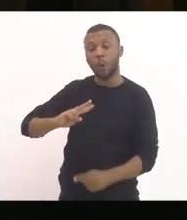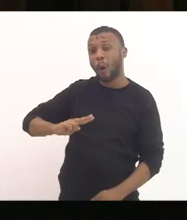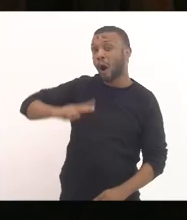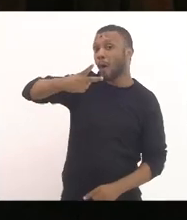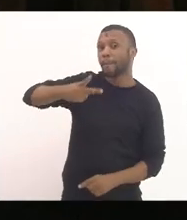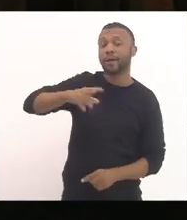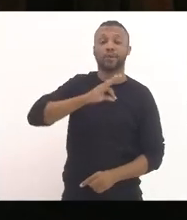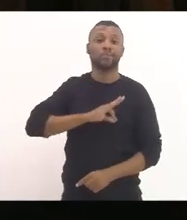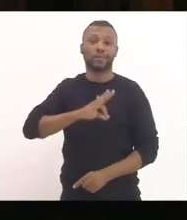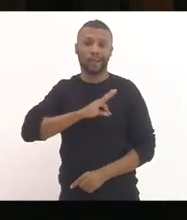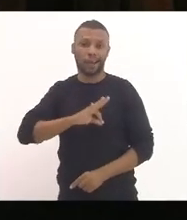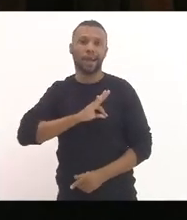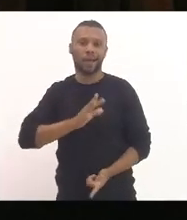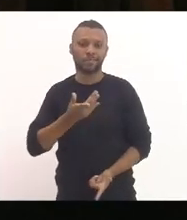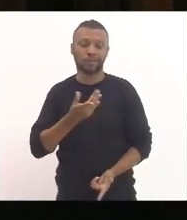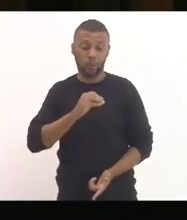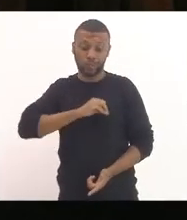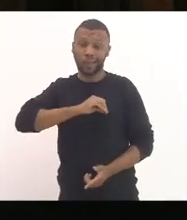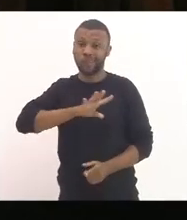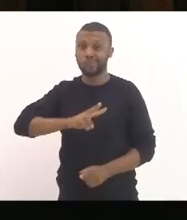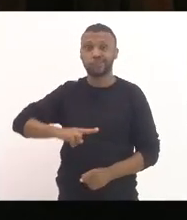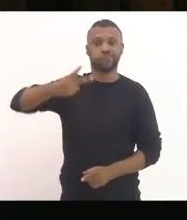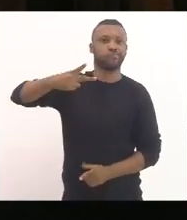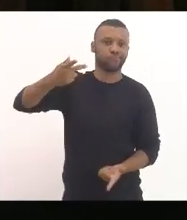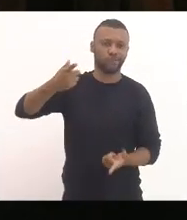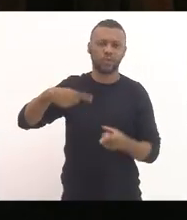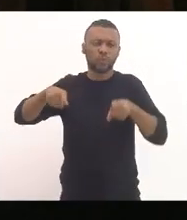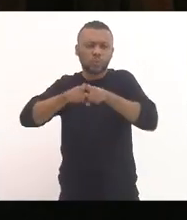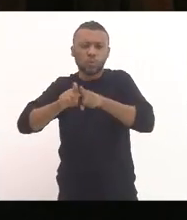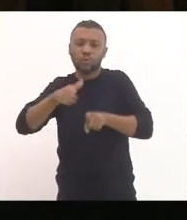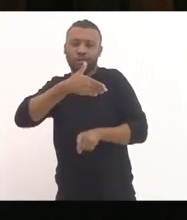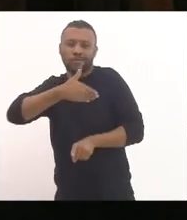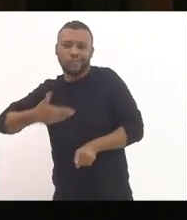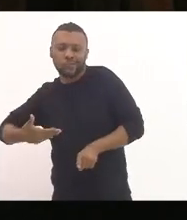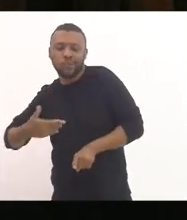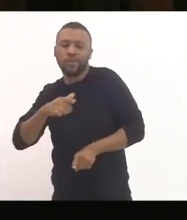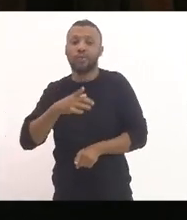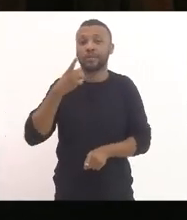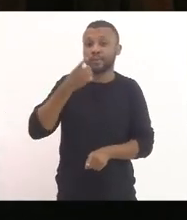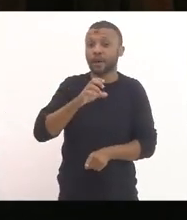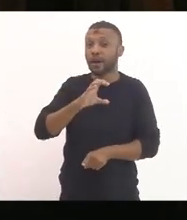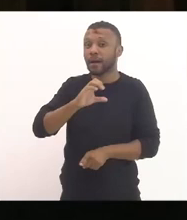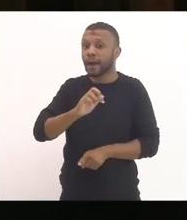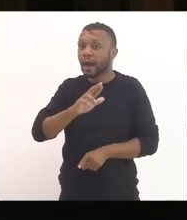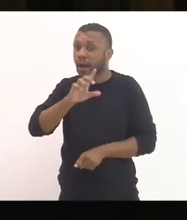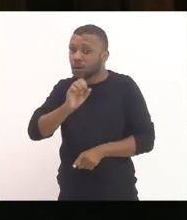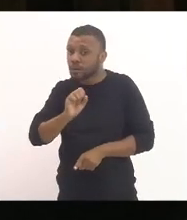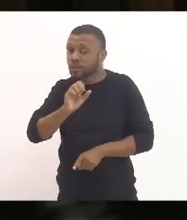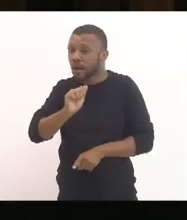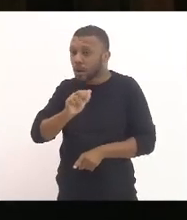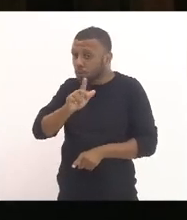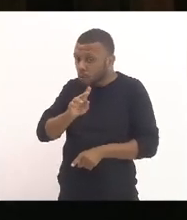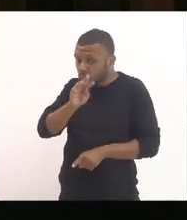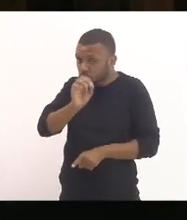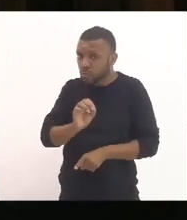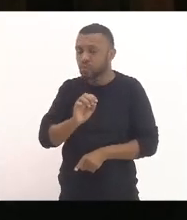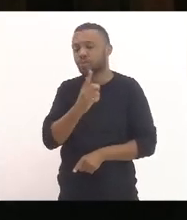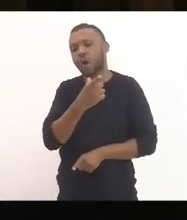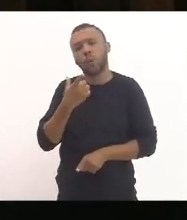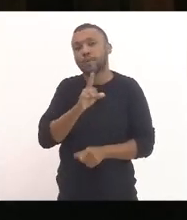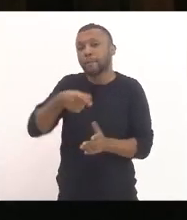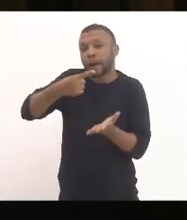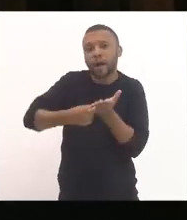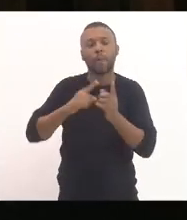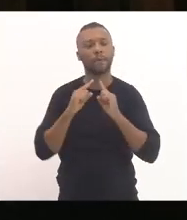junto do governador através do nosso deputado Carlos Augusto conseguimos a reunião e aí saímos dali